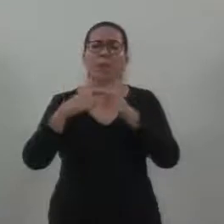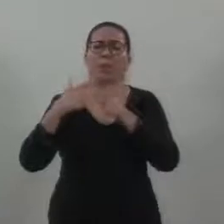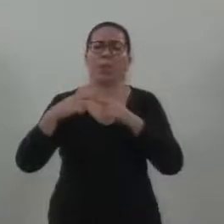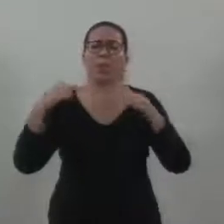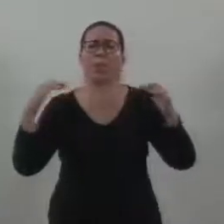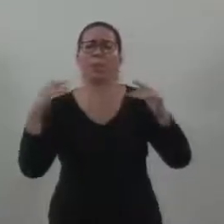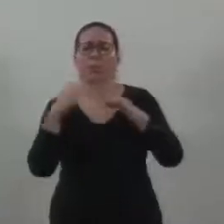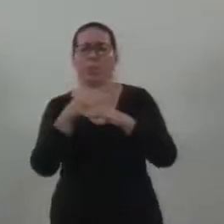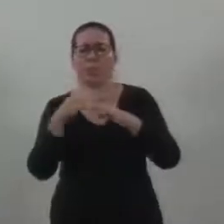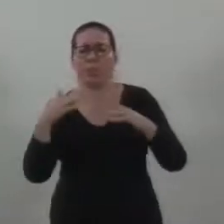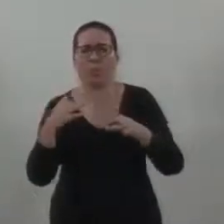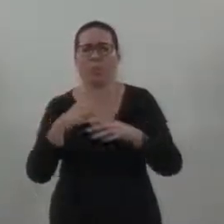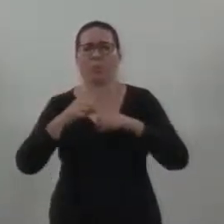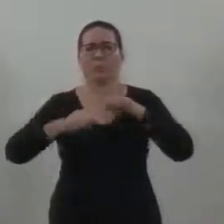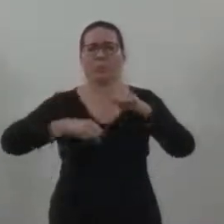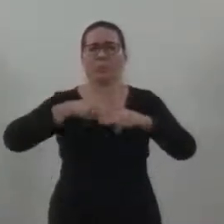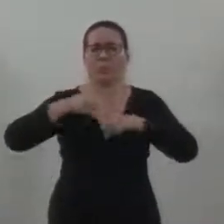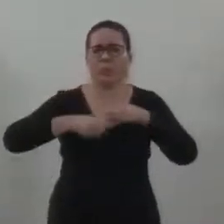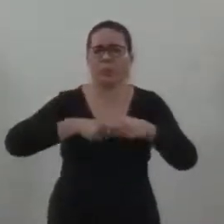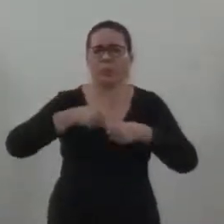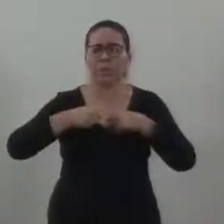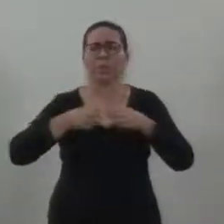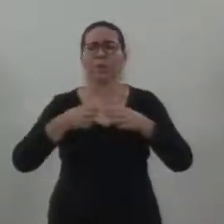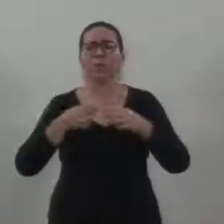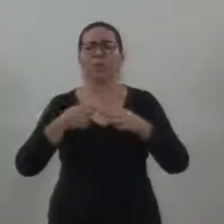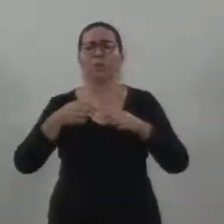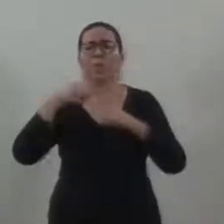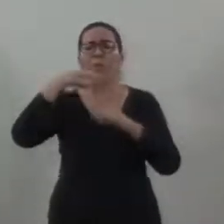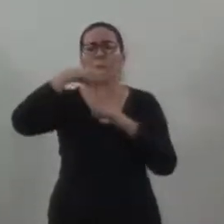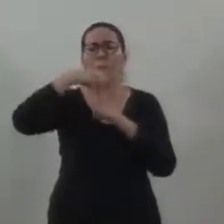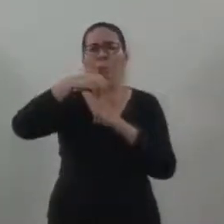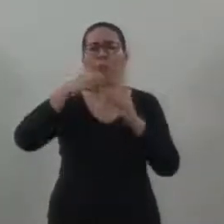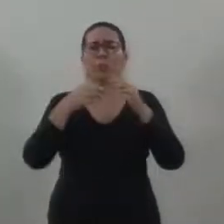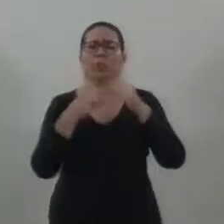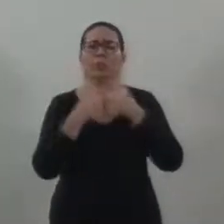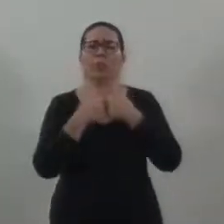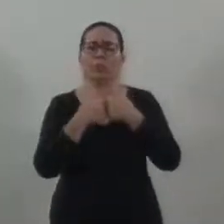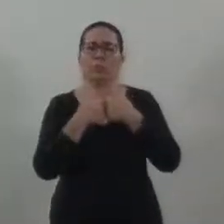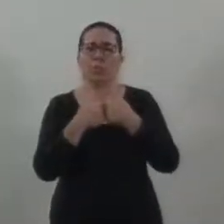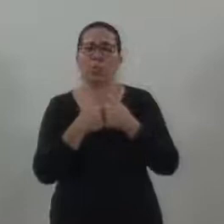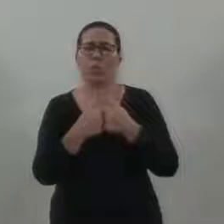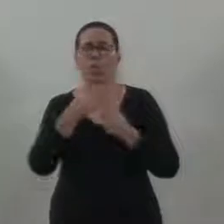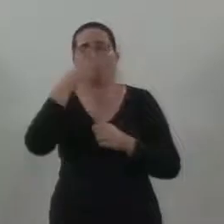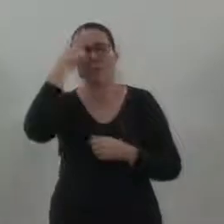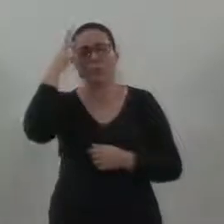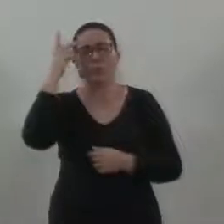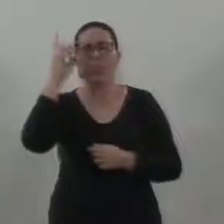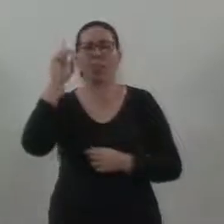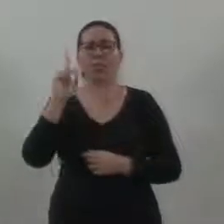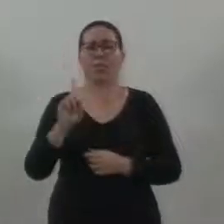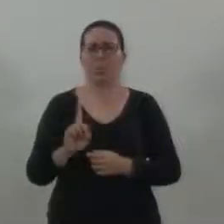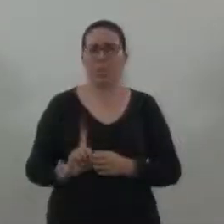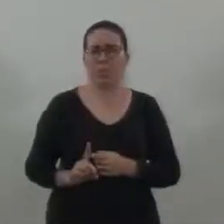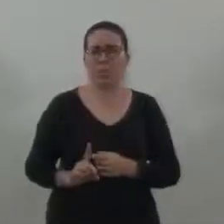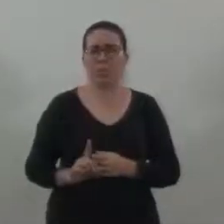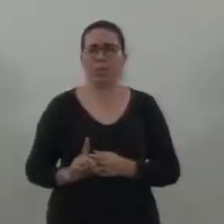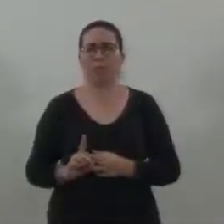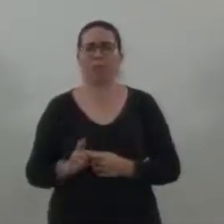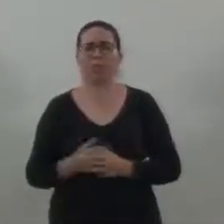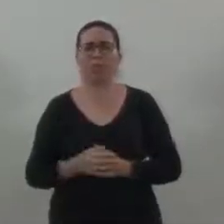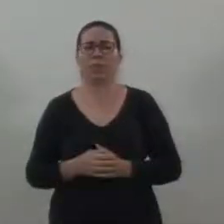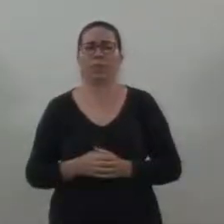mobilidade, do ciclismo, do ponto de pedestre, dos espaços para os deficientes, para os idosos,